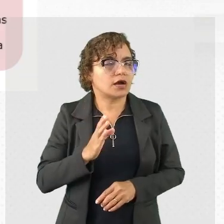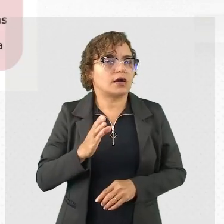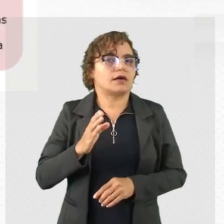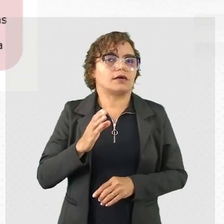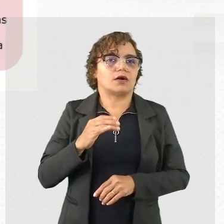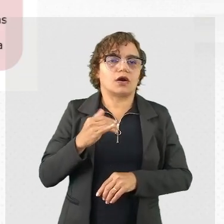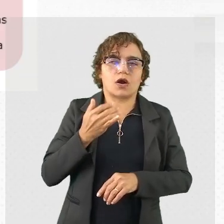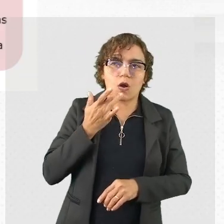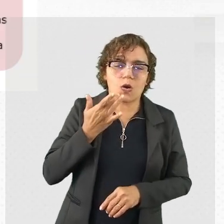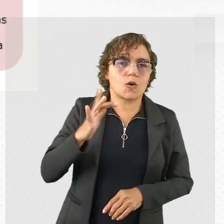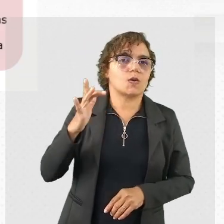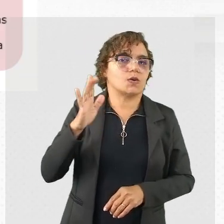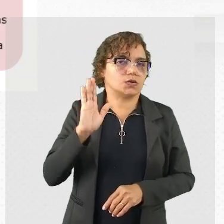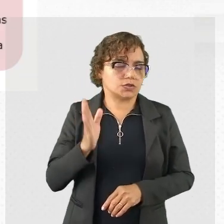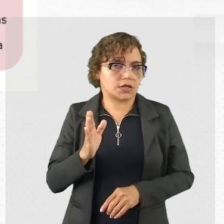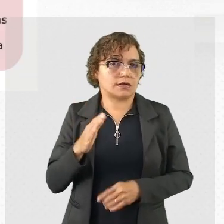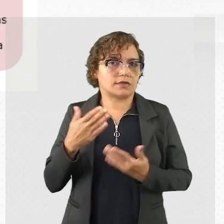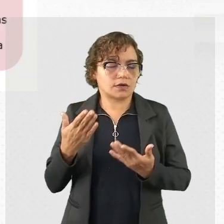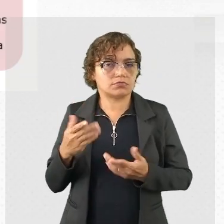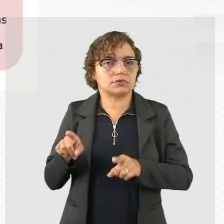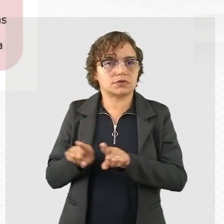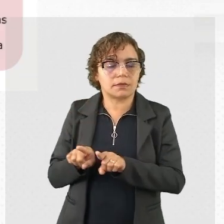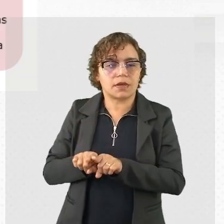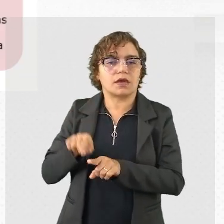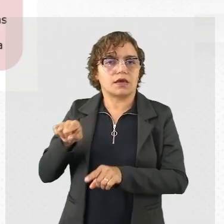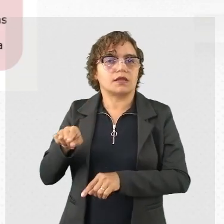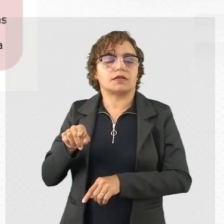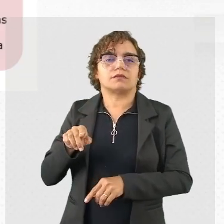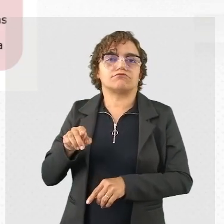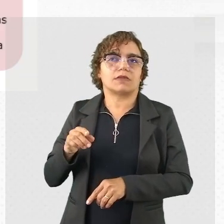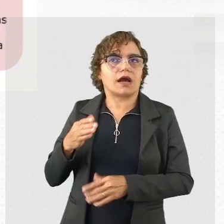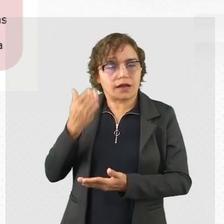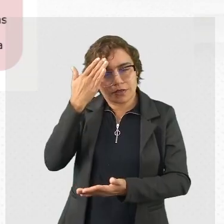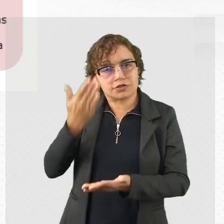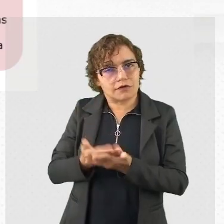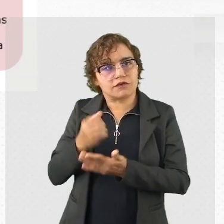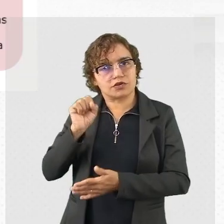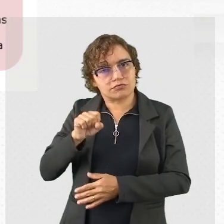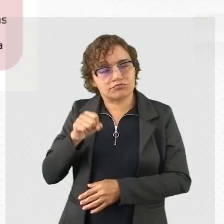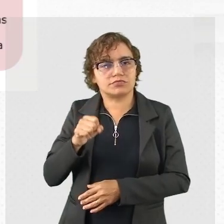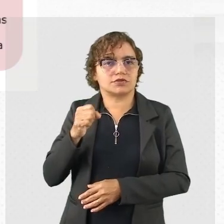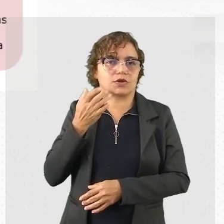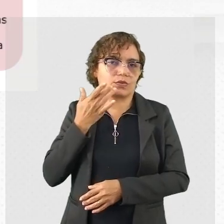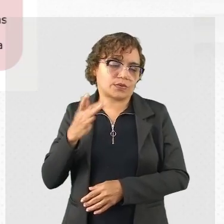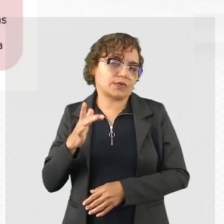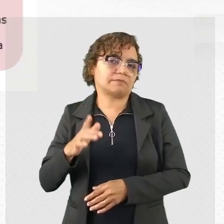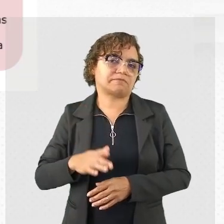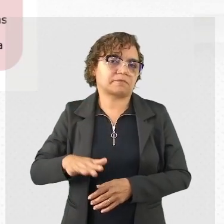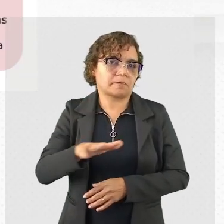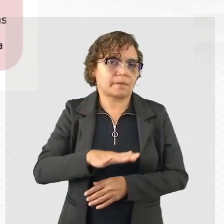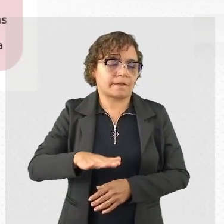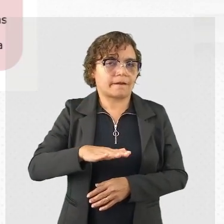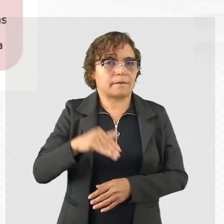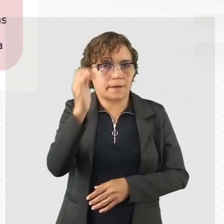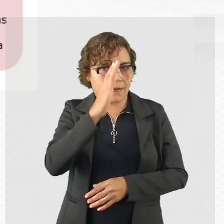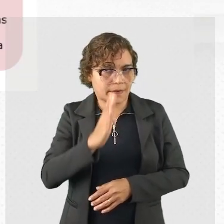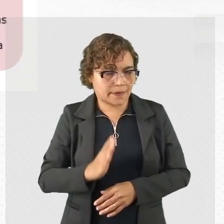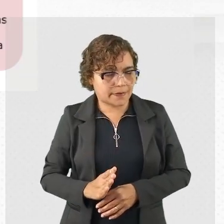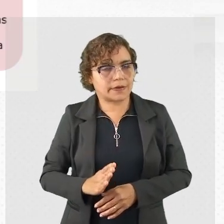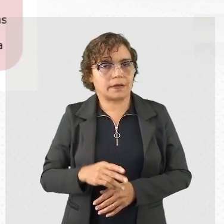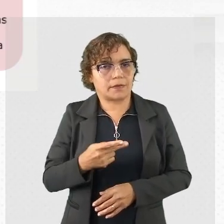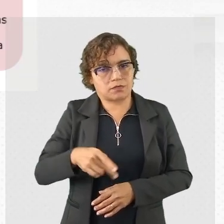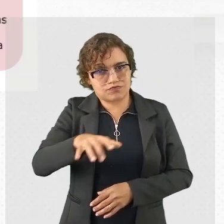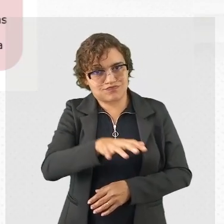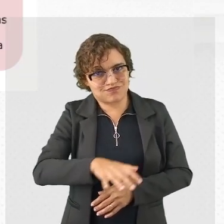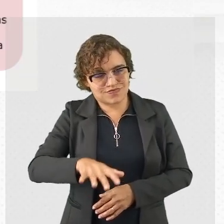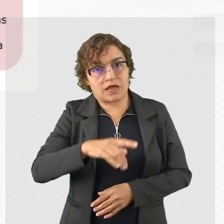havia ouro, né, dentro do território brasileiro, que vai ser um pouco mais para frente, a produção aurífera no território